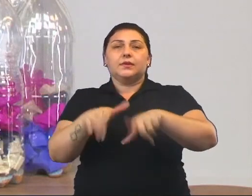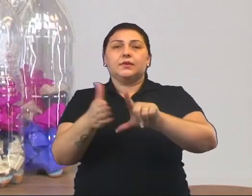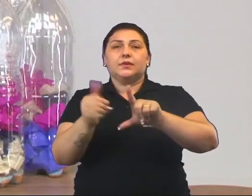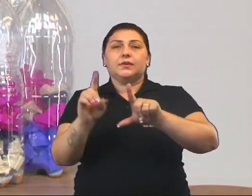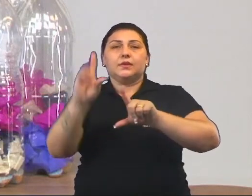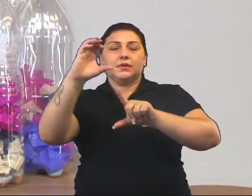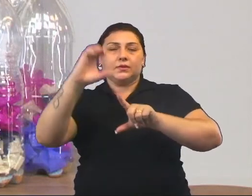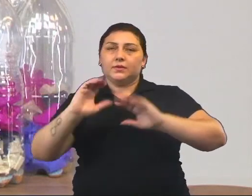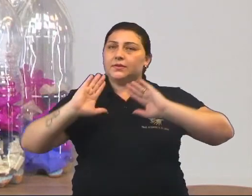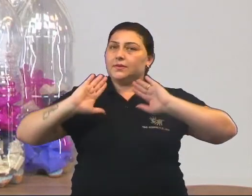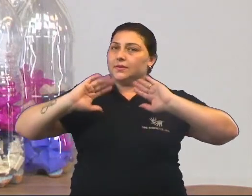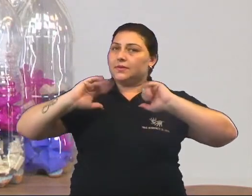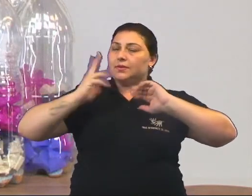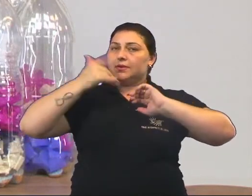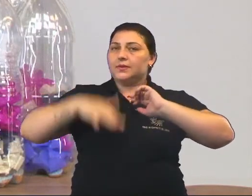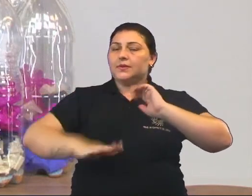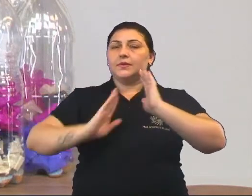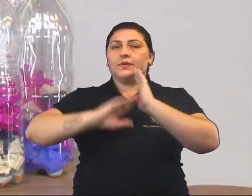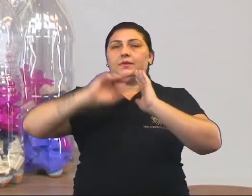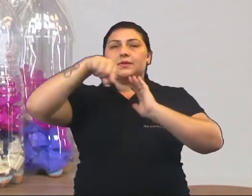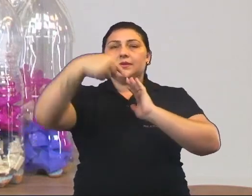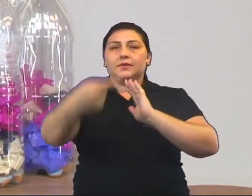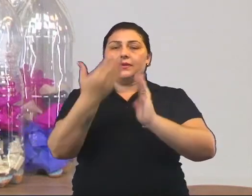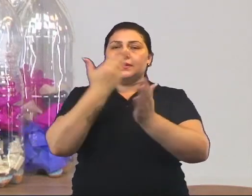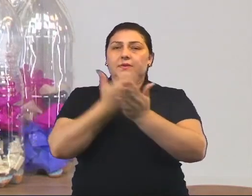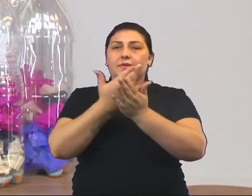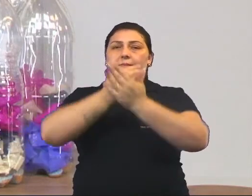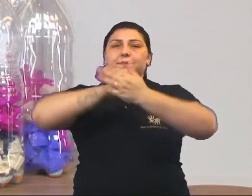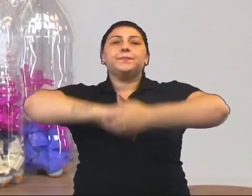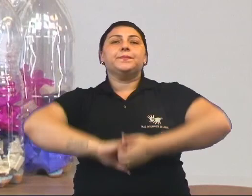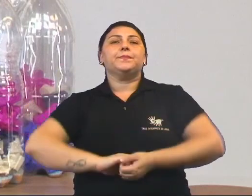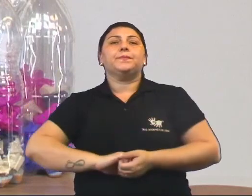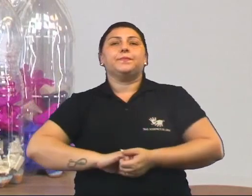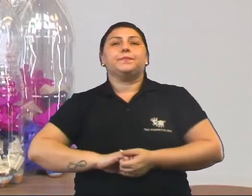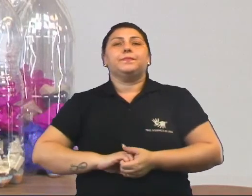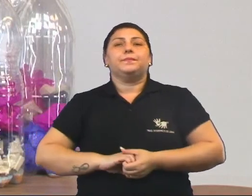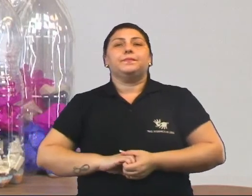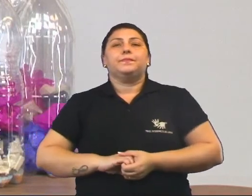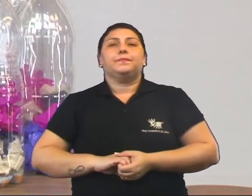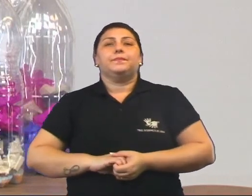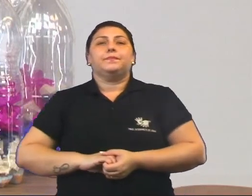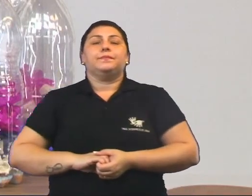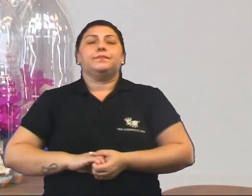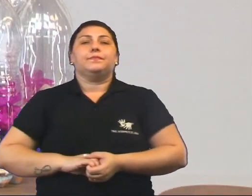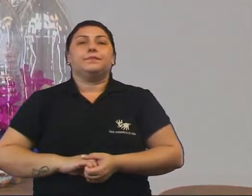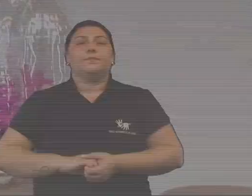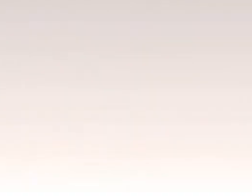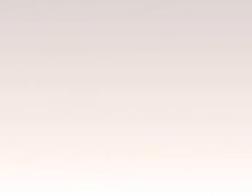acesse a plataforma Eduque. Tchau, tchau, crianças! Até a nossa próxima aula!